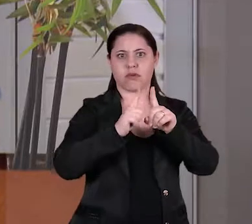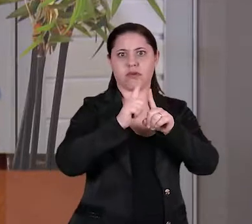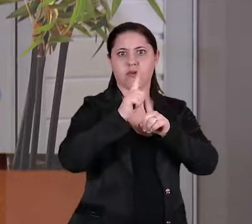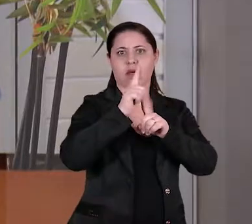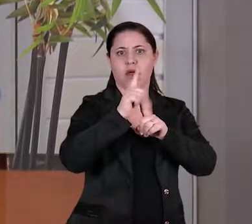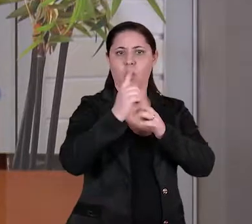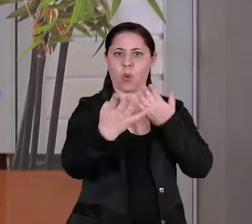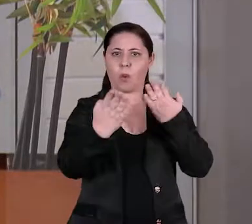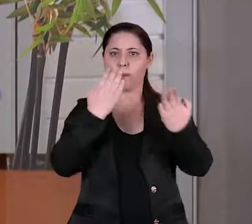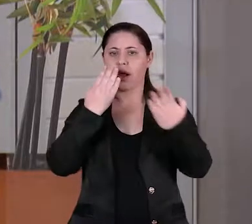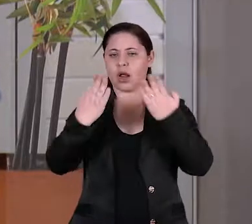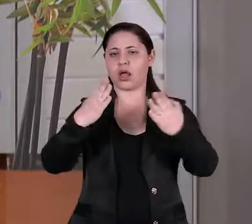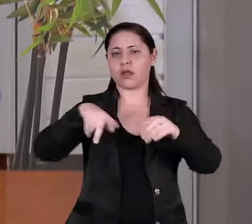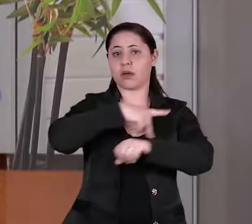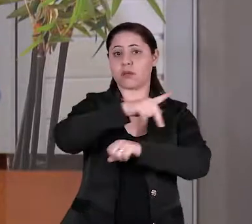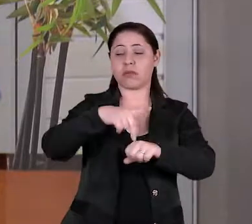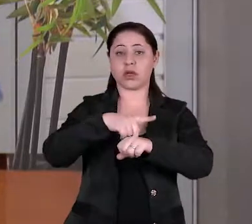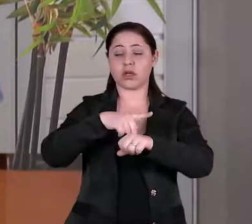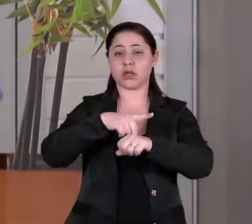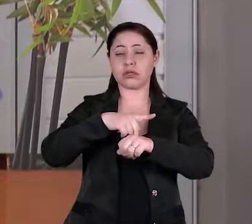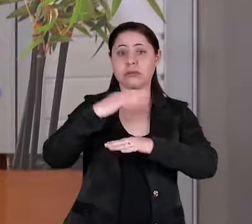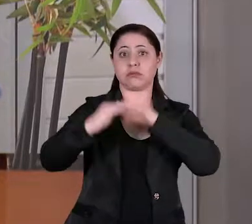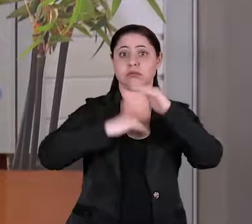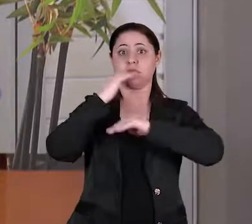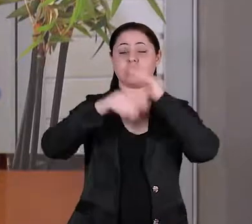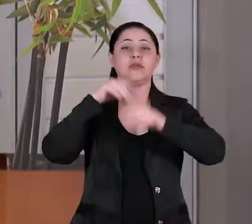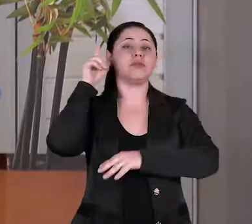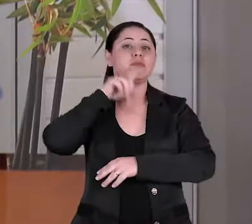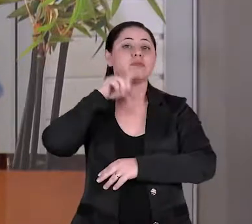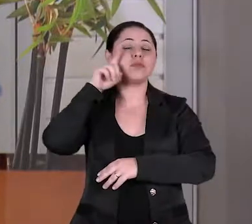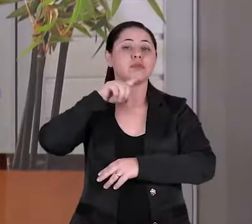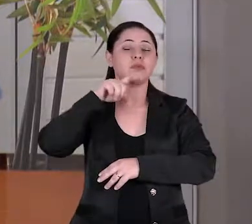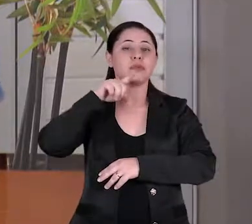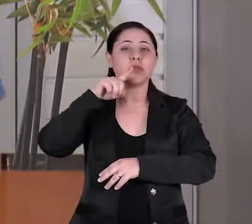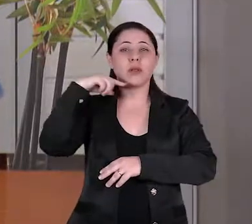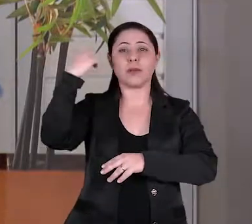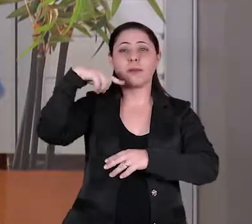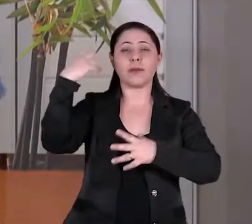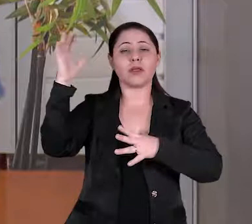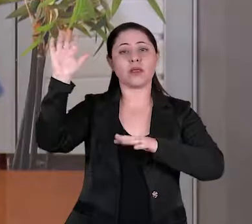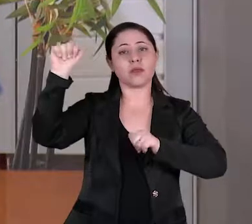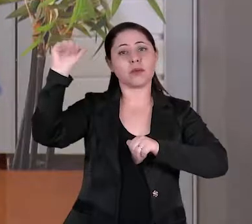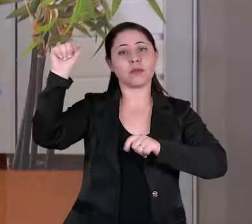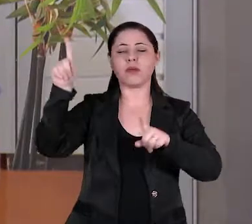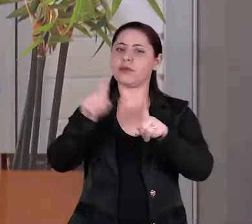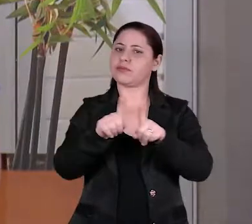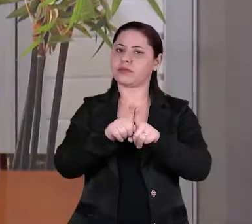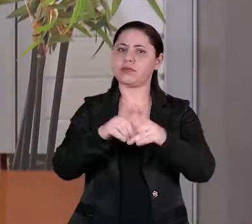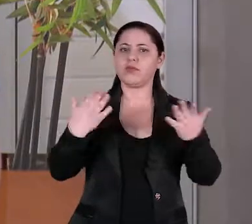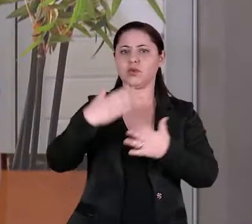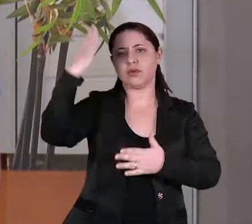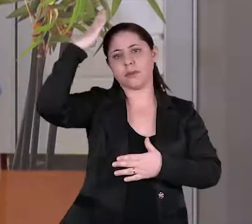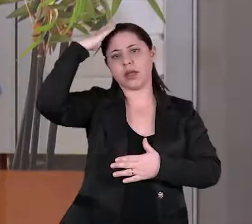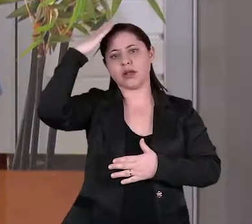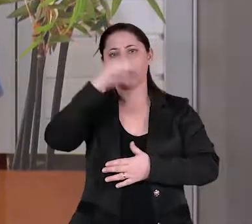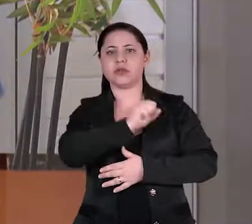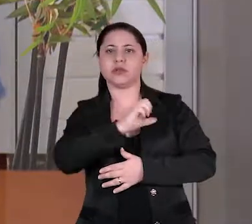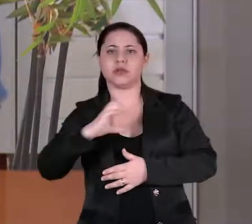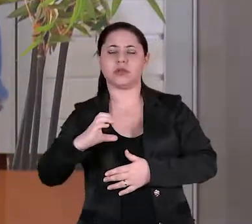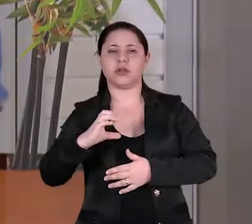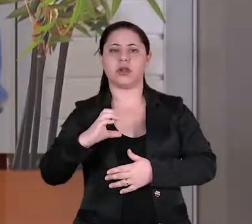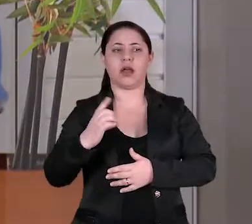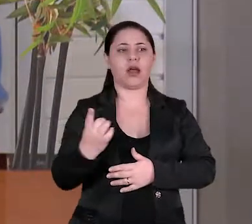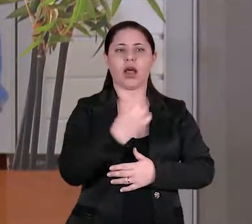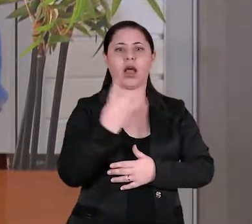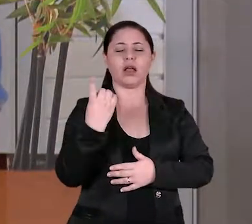níveis de taxa de doação comparados a países desenvolvidos, como Estados Unidos e Espanha. Então, hoje, o Paraná e